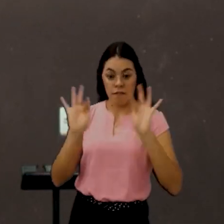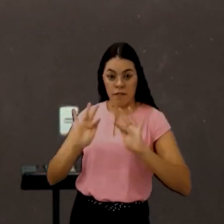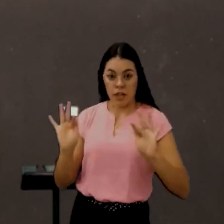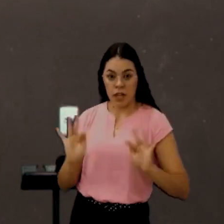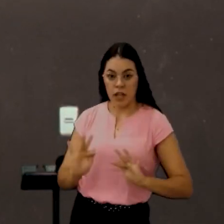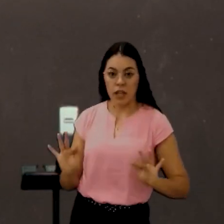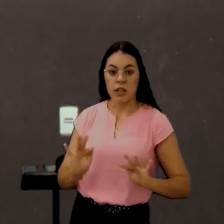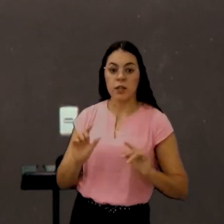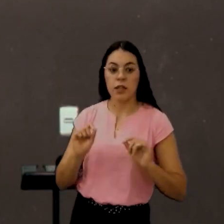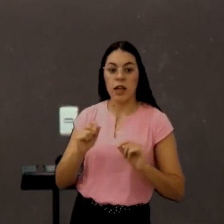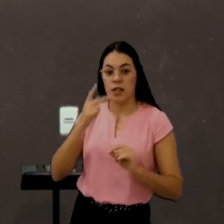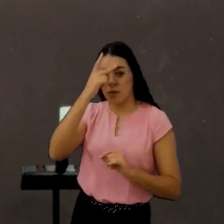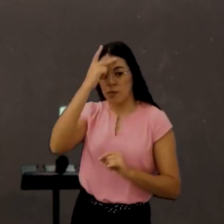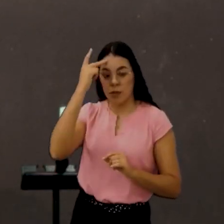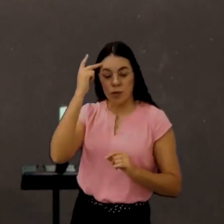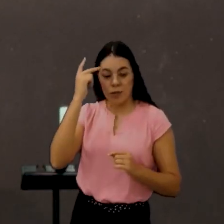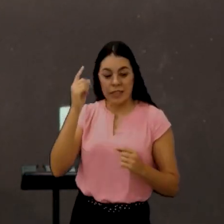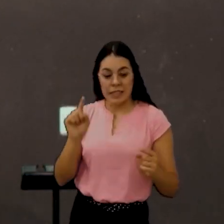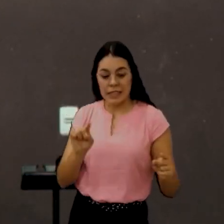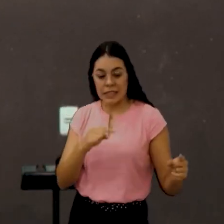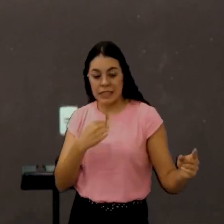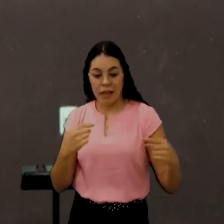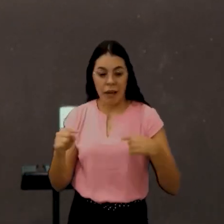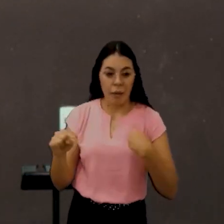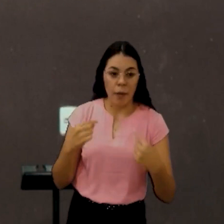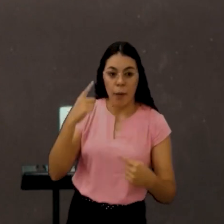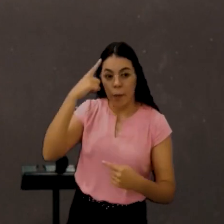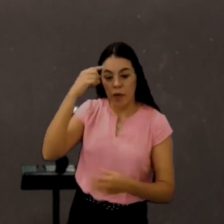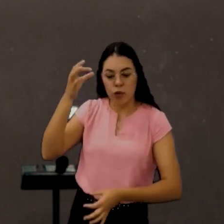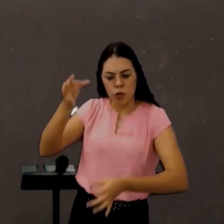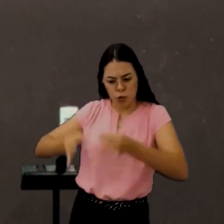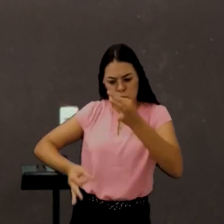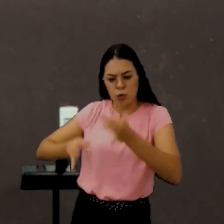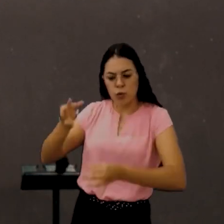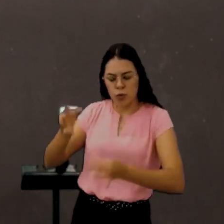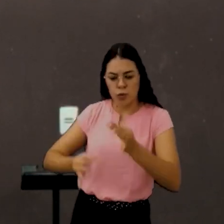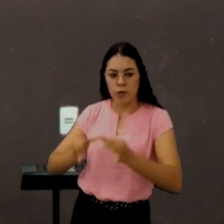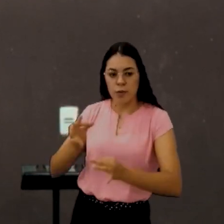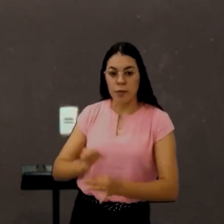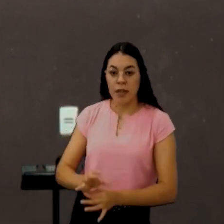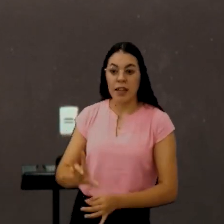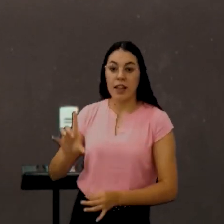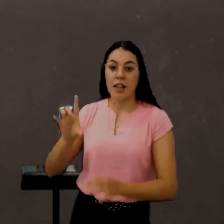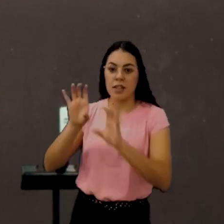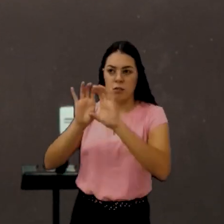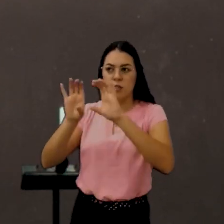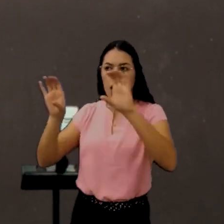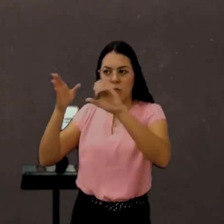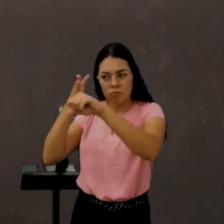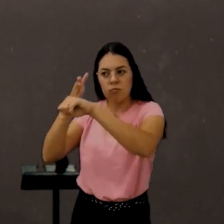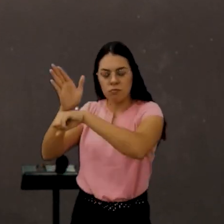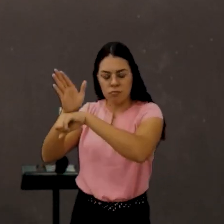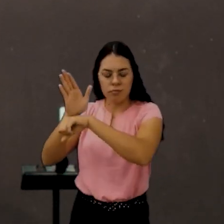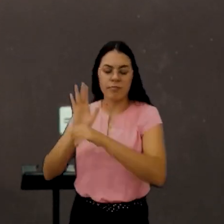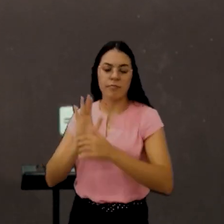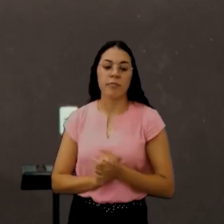Bem-aventurados os perseguidos, por causa da justiça, porque deles é o reino dos